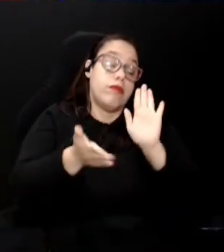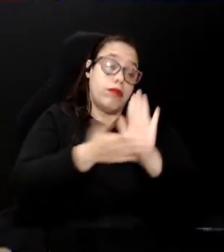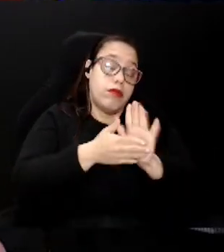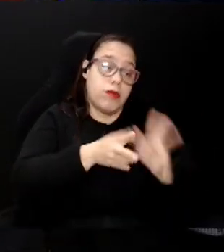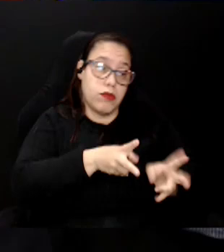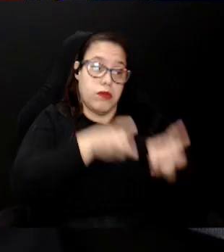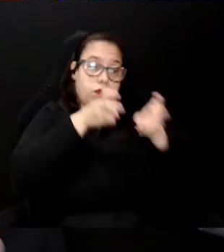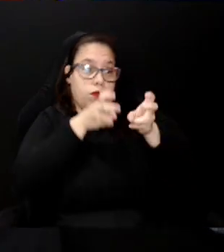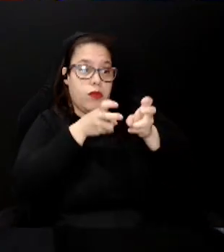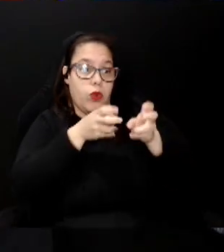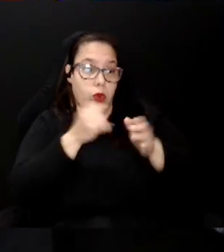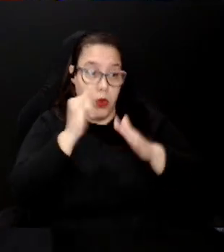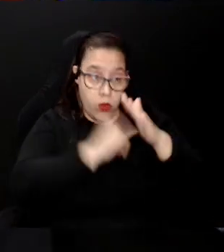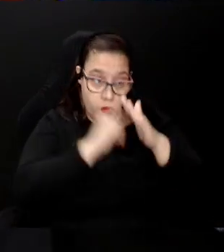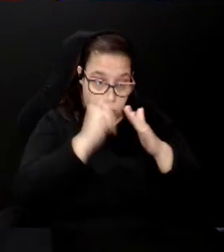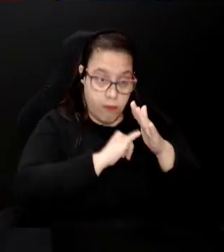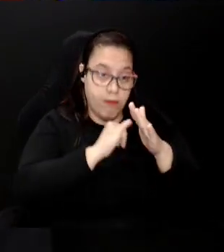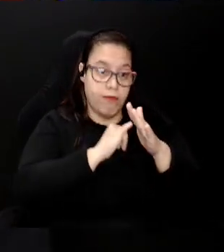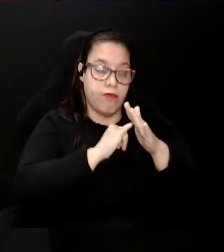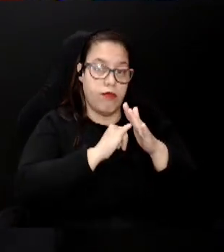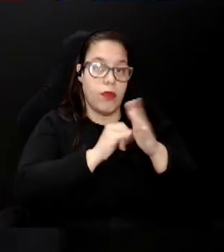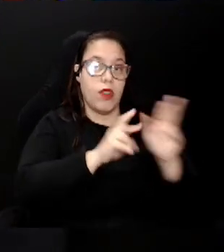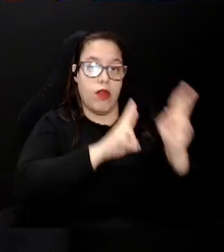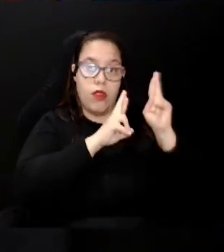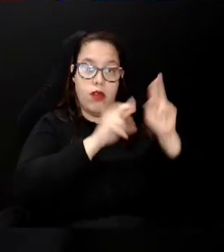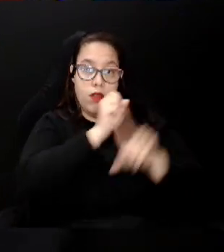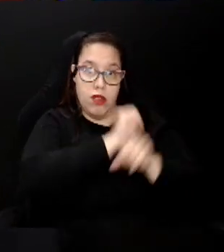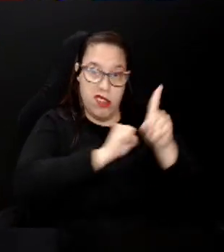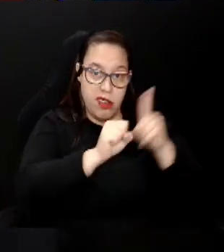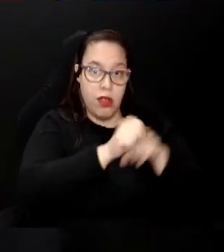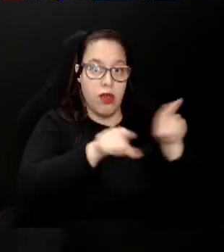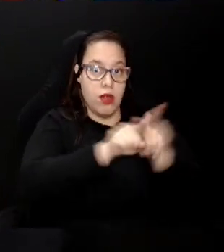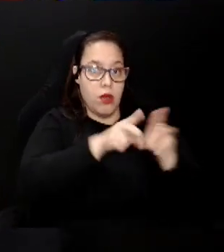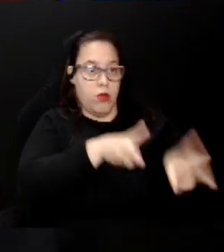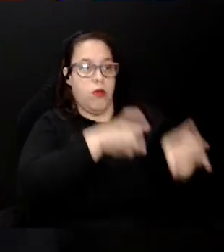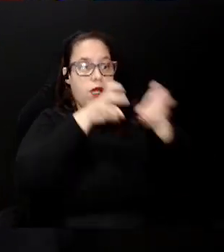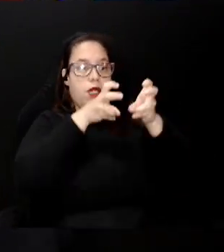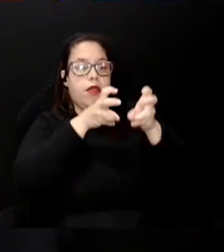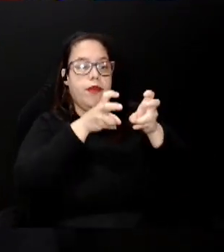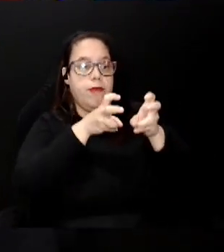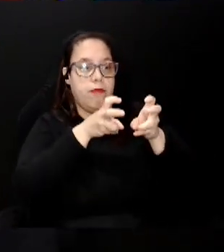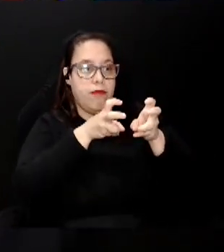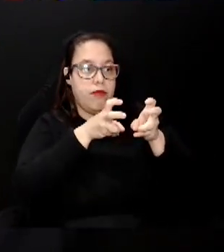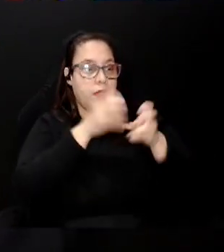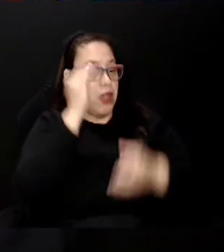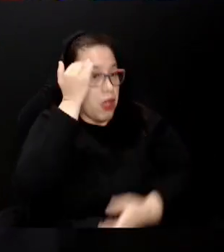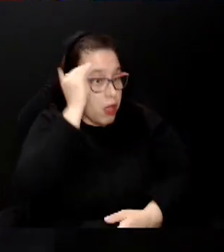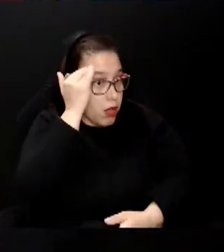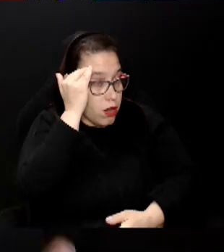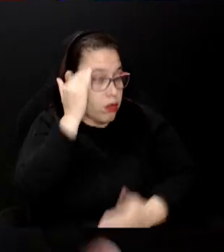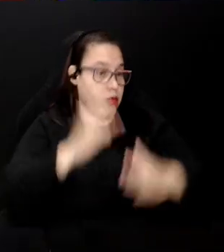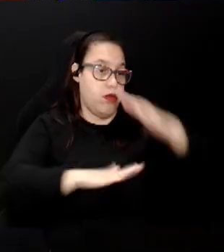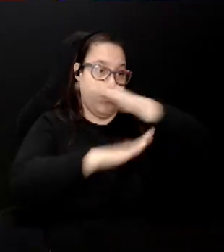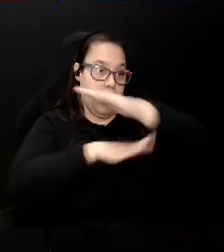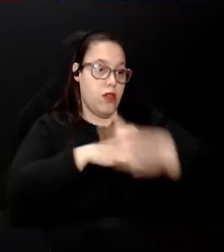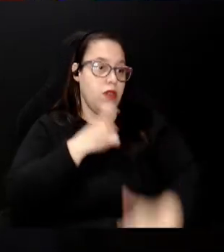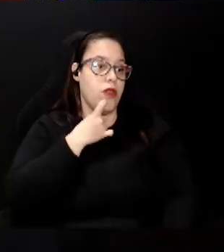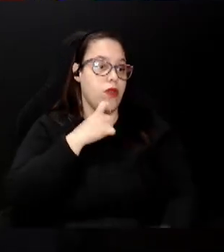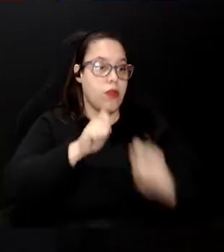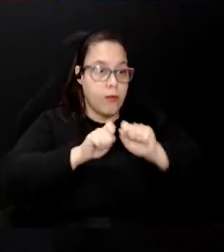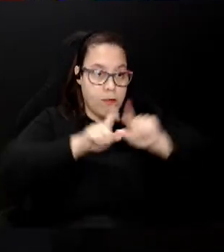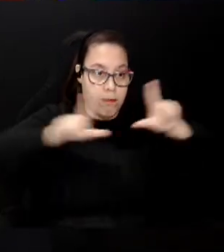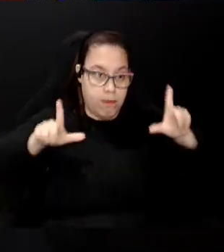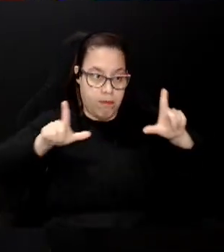Instituto, a gente espera que a sociedade também enxergue e entenda que a Câmara de Campinas está se destacando com essa